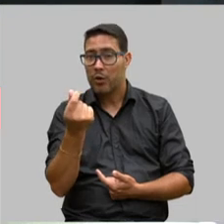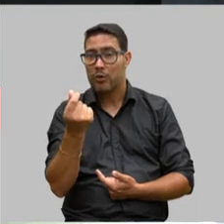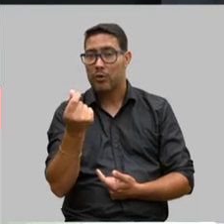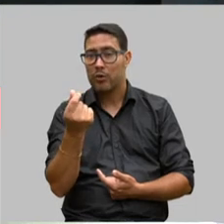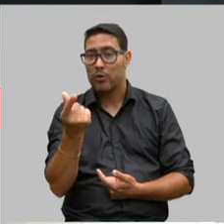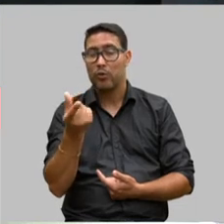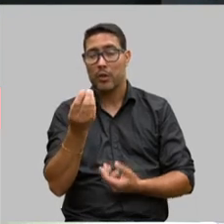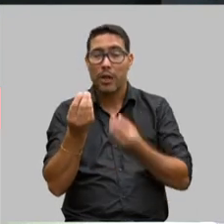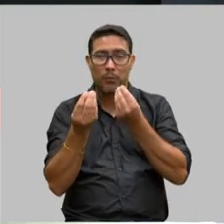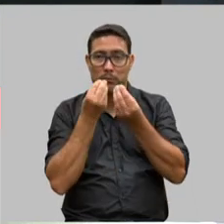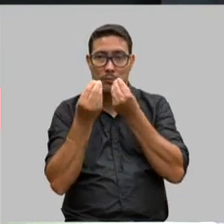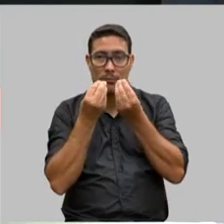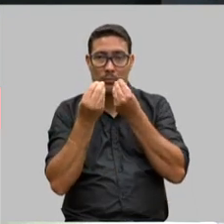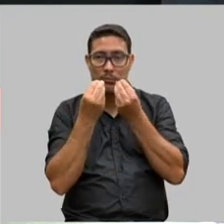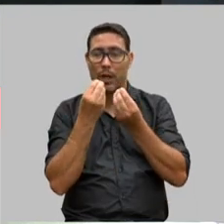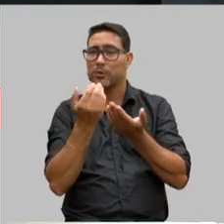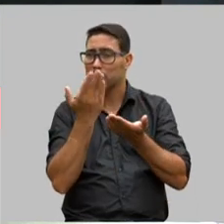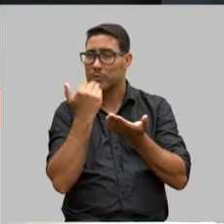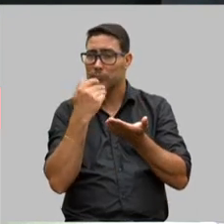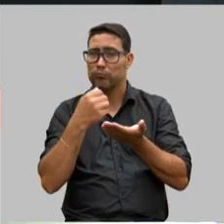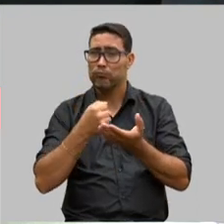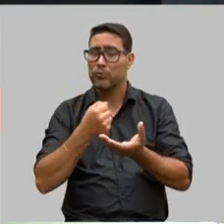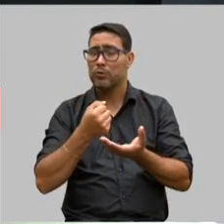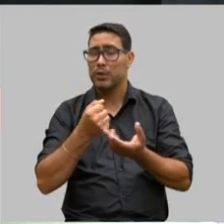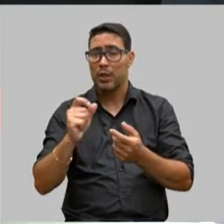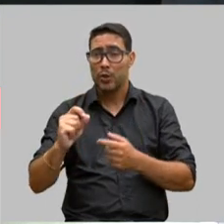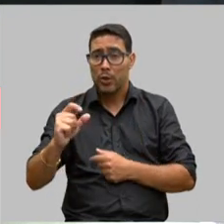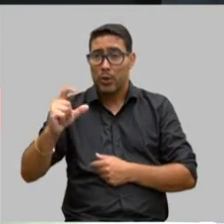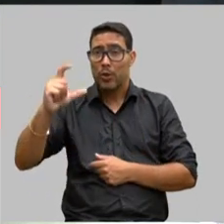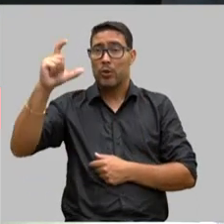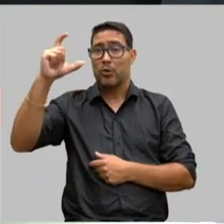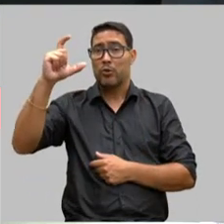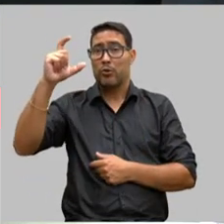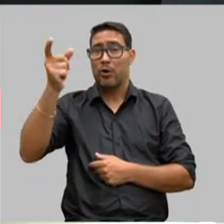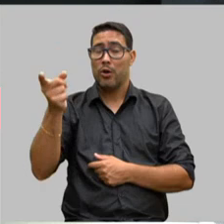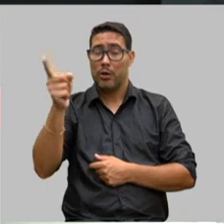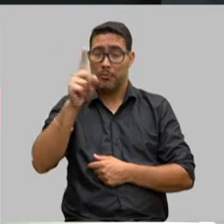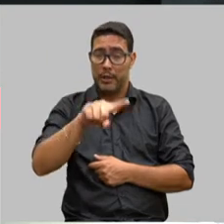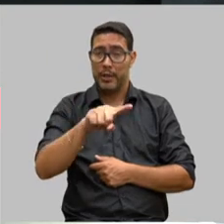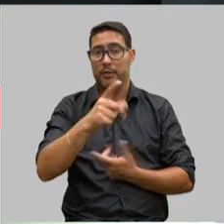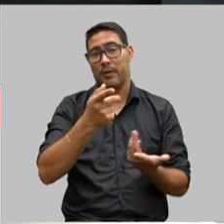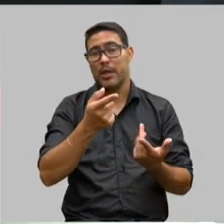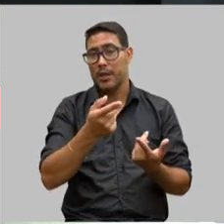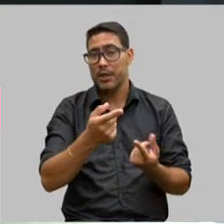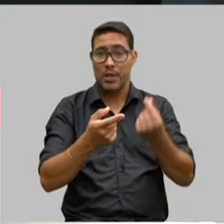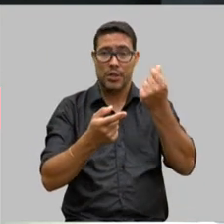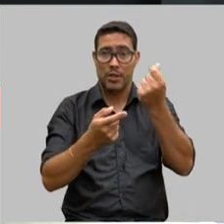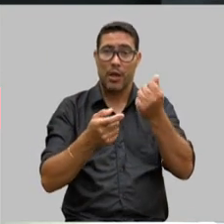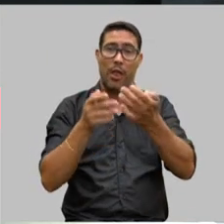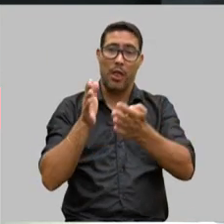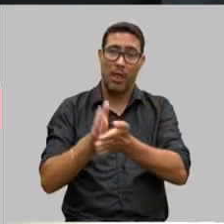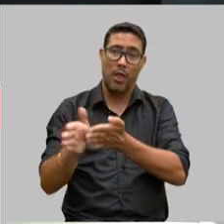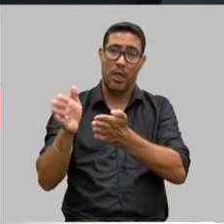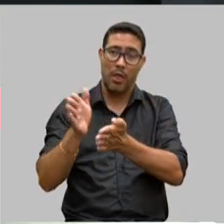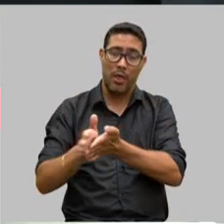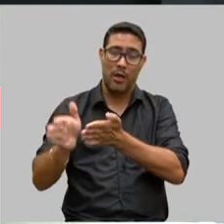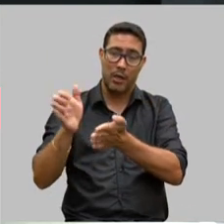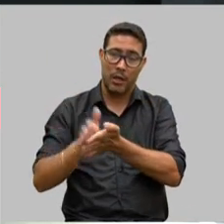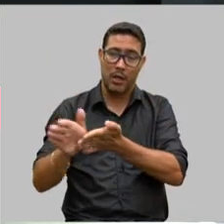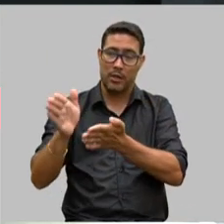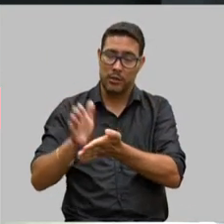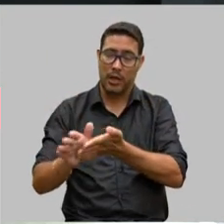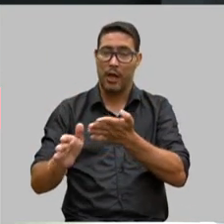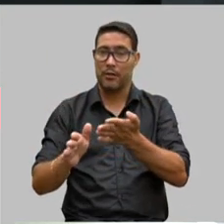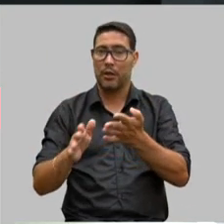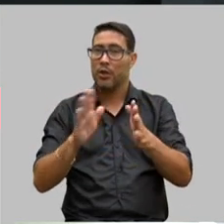você alcança uma maior parcela do seu orçamento familiar com a compra de alimentos. Você